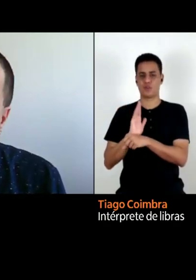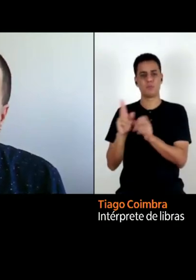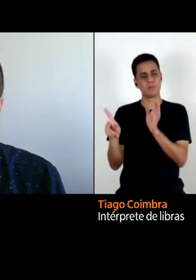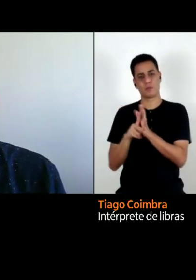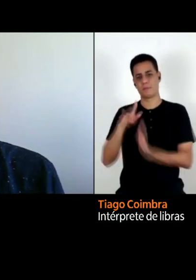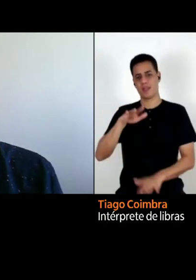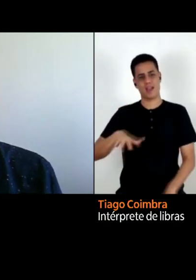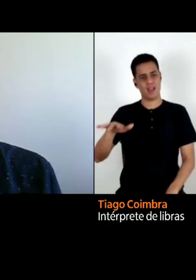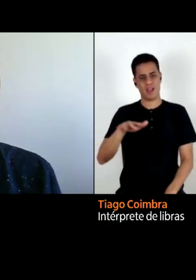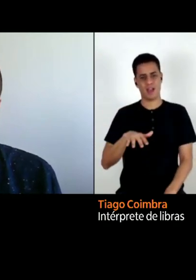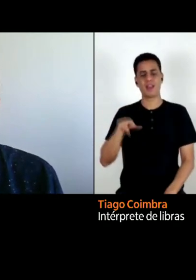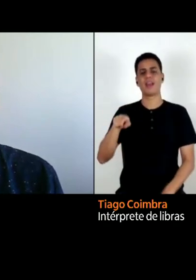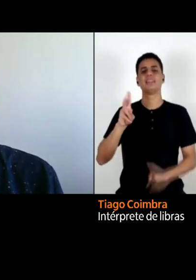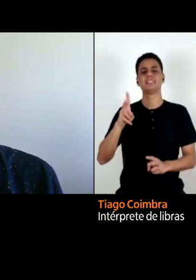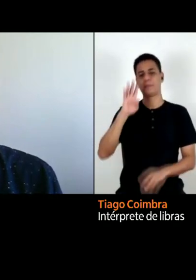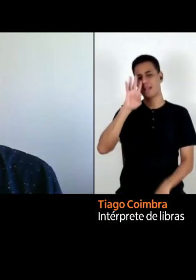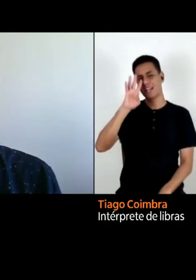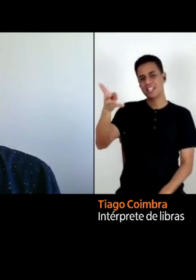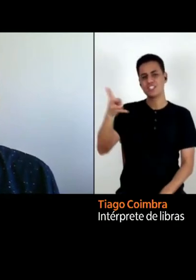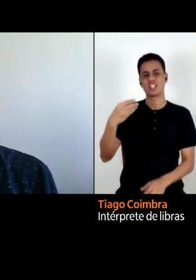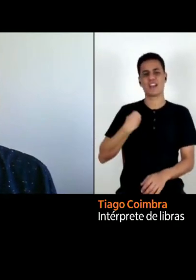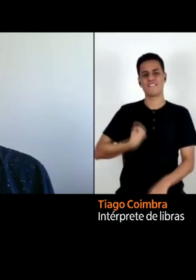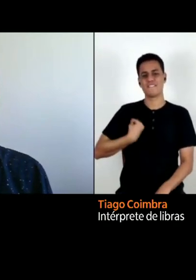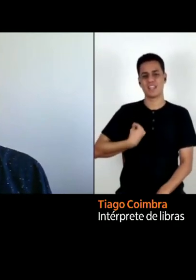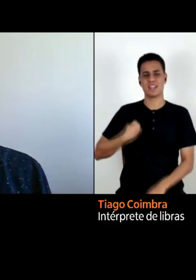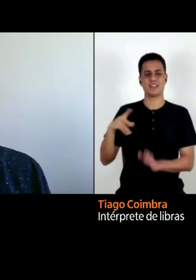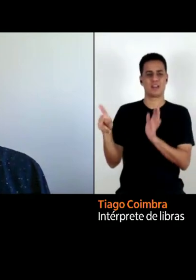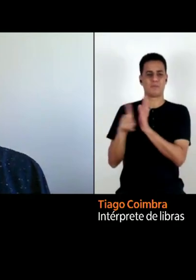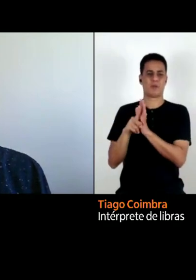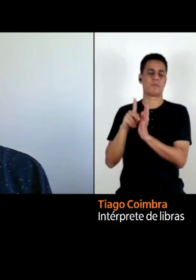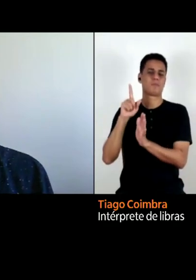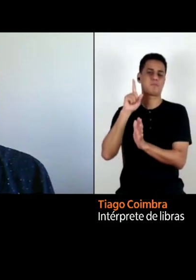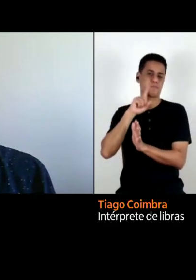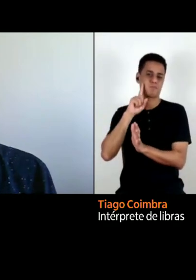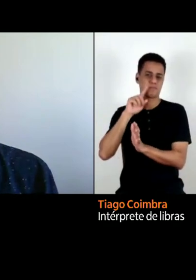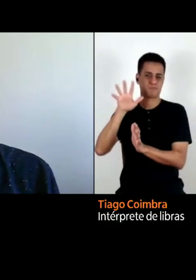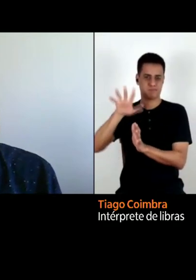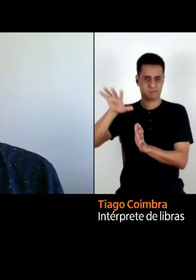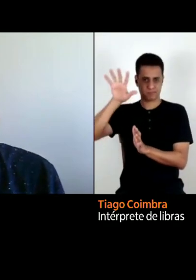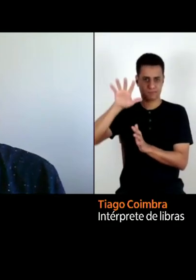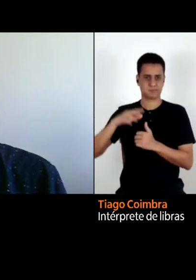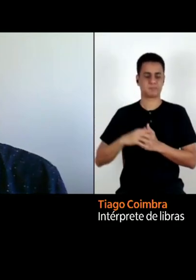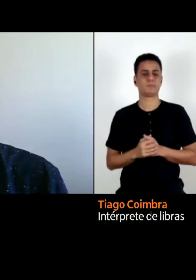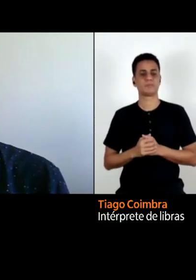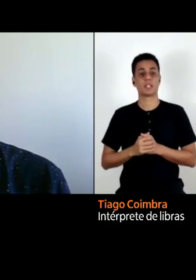Way of Life. Aqui temos uma assemblagem chamada Espelho, de